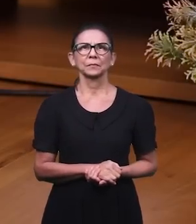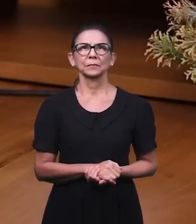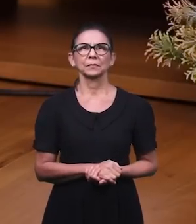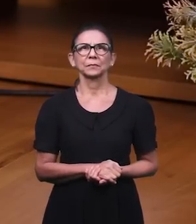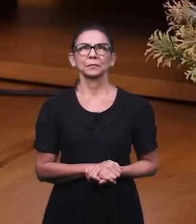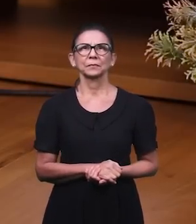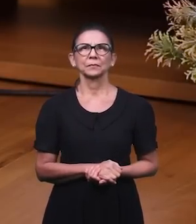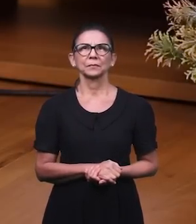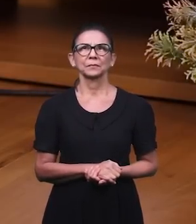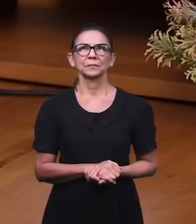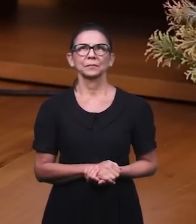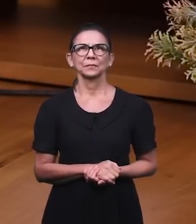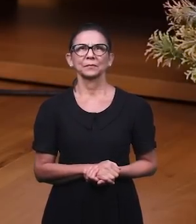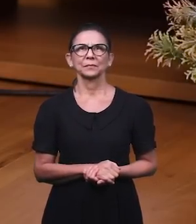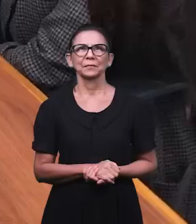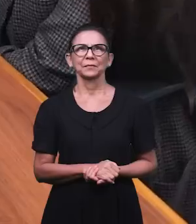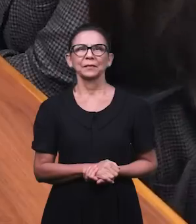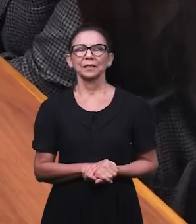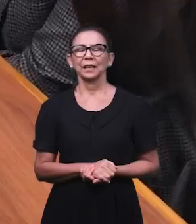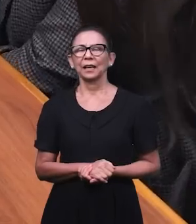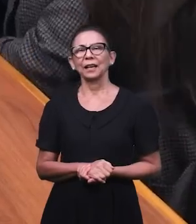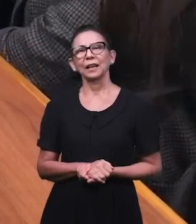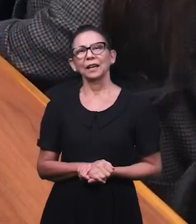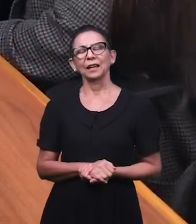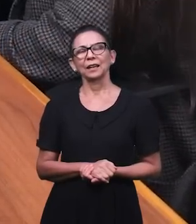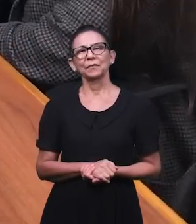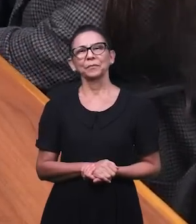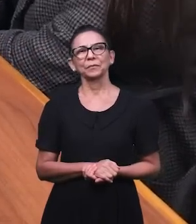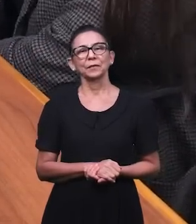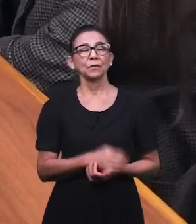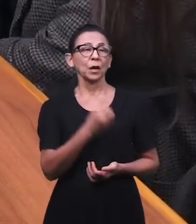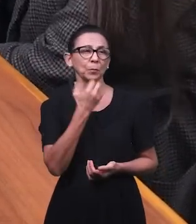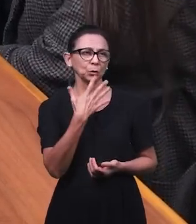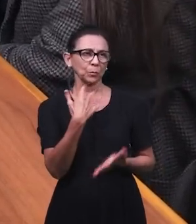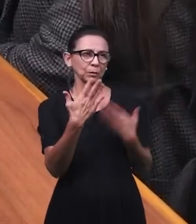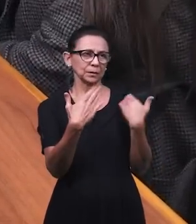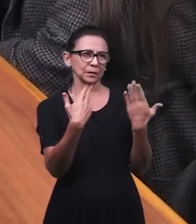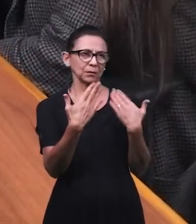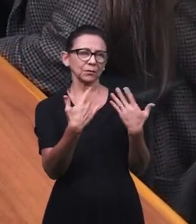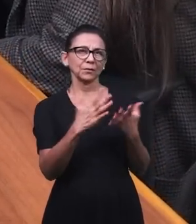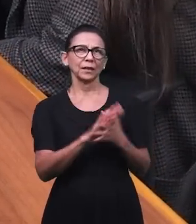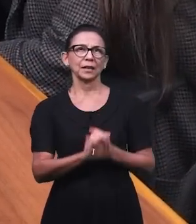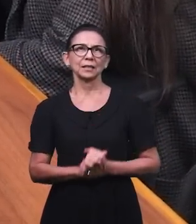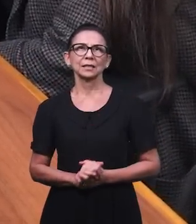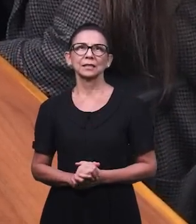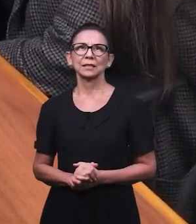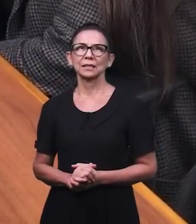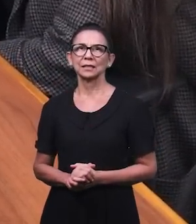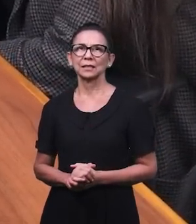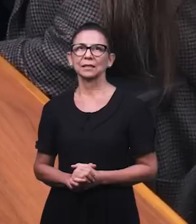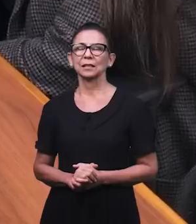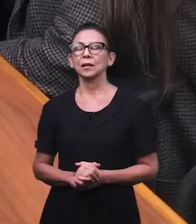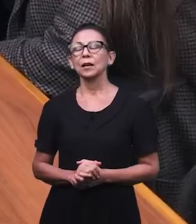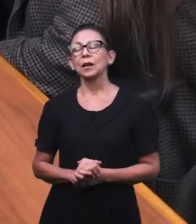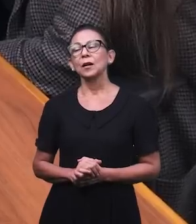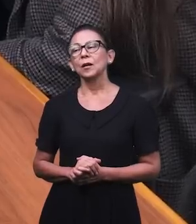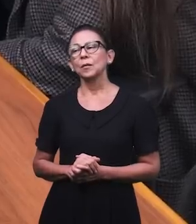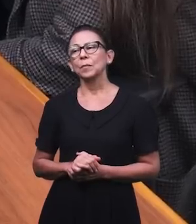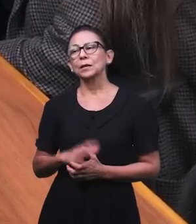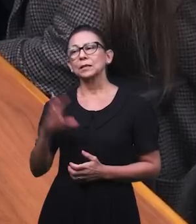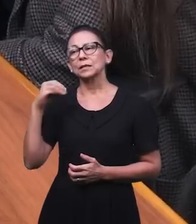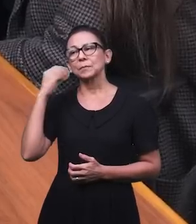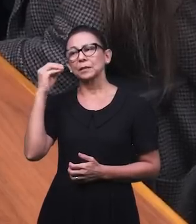Foi muito bom esse bate-papo nosso. Muito bom. Foi muito bom. Que bom. Mas eu tenho certeza que você tem muito mais a acrescentar com a